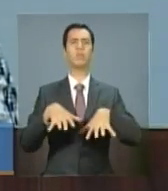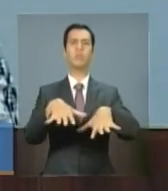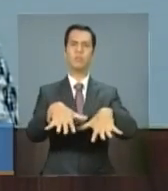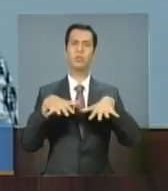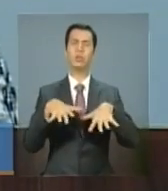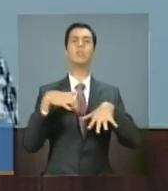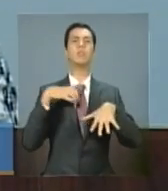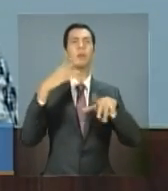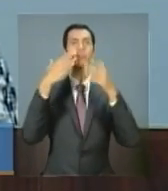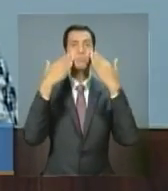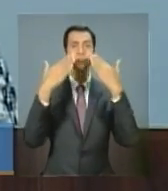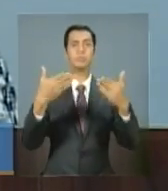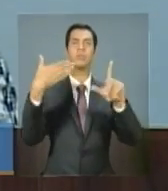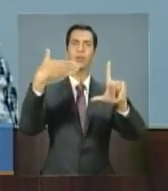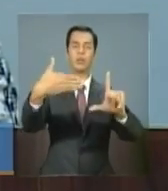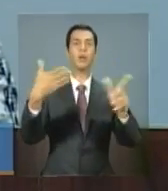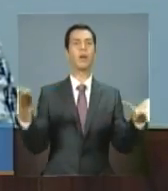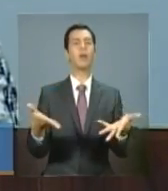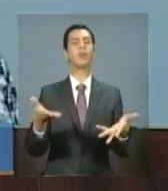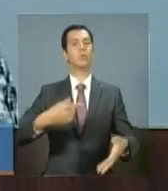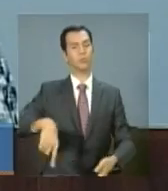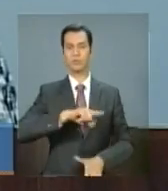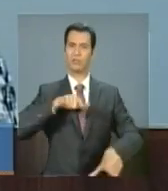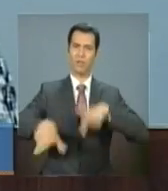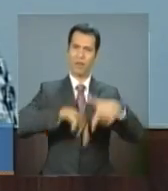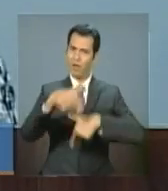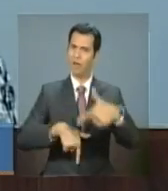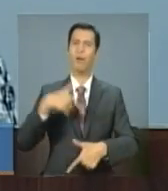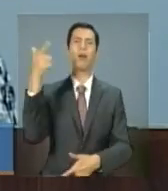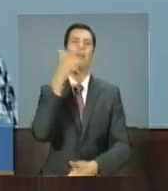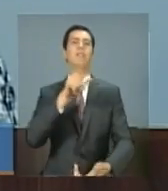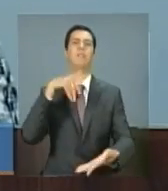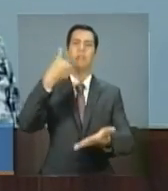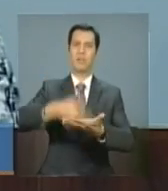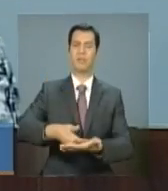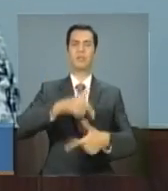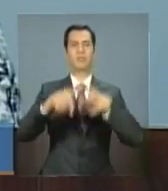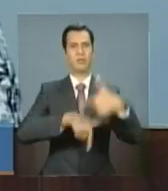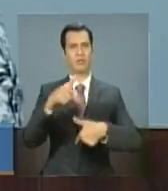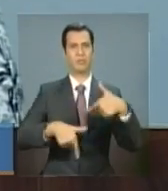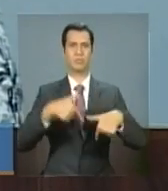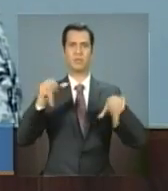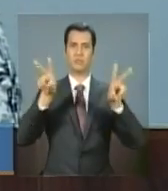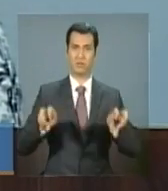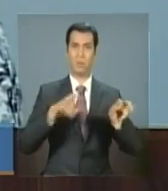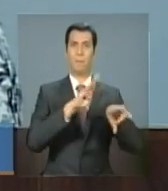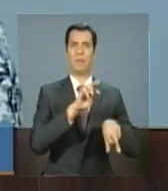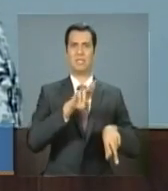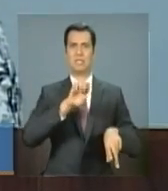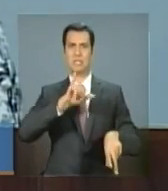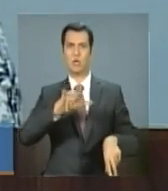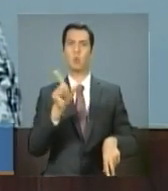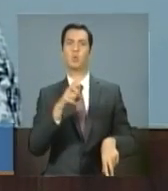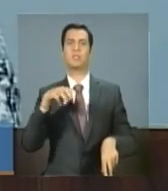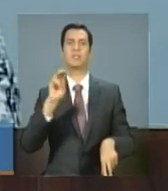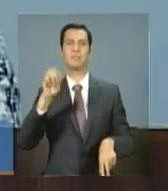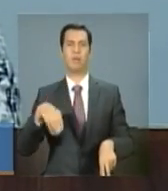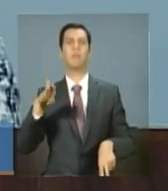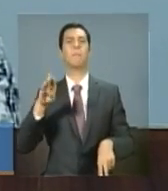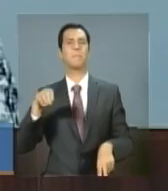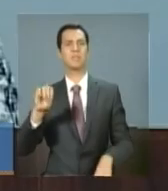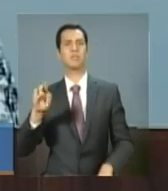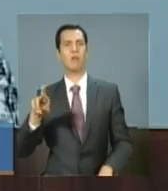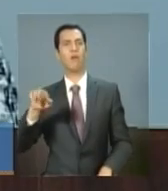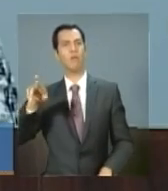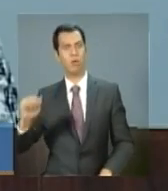garantir que o Brasil Sem Miséria consiga chegar a esse cidadão. Então, nós precisamos contar com as nossas assistentes sociais, mas precisamos contar com